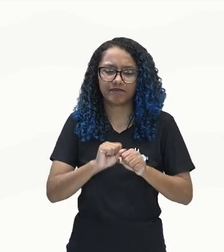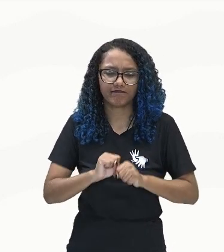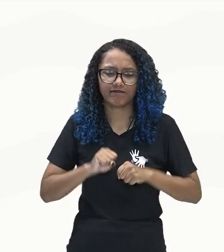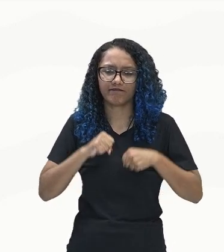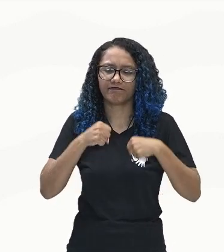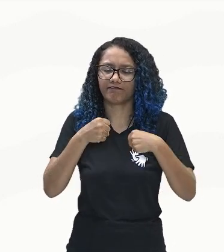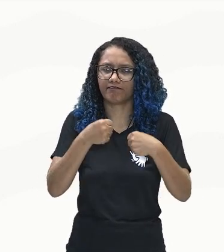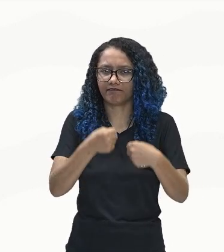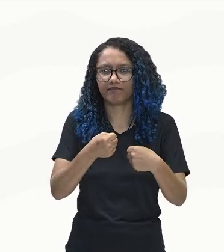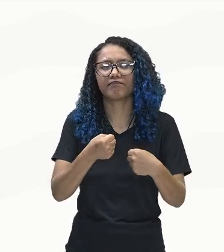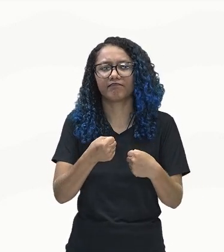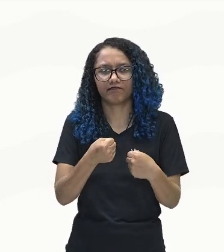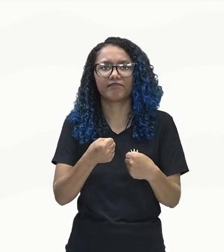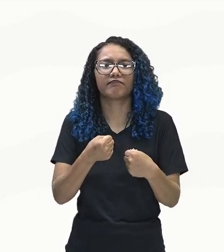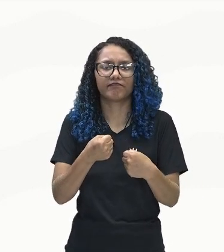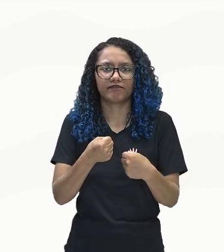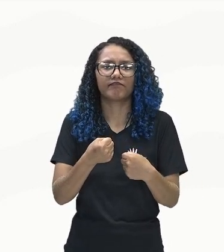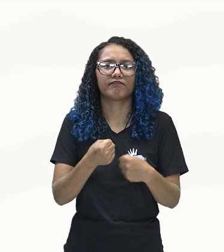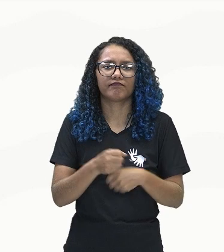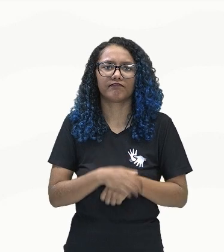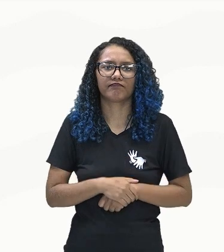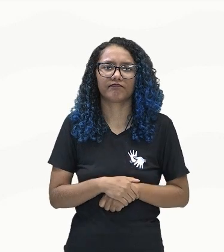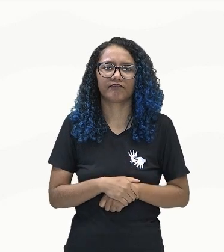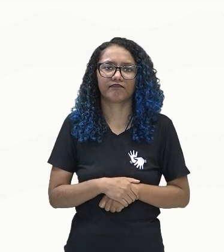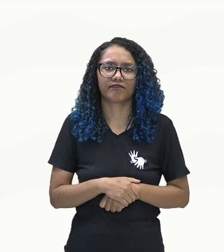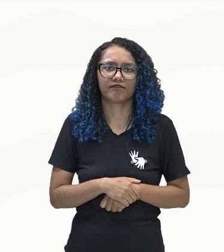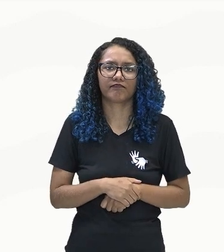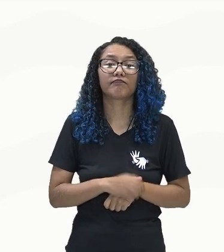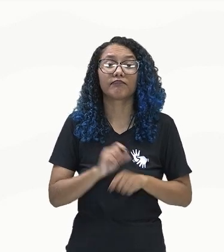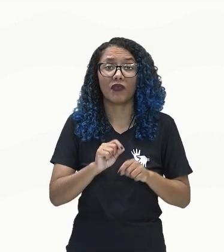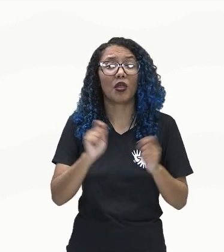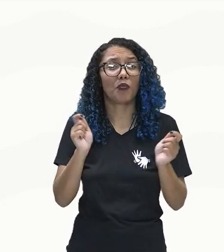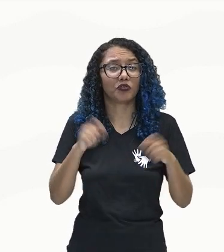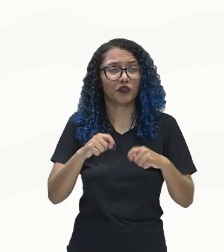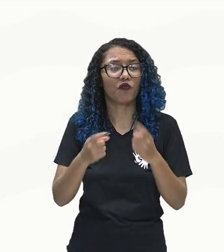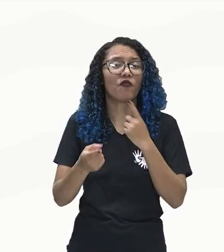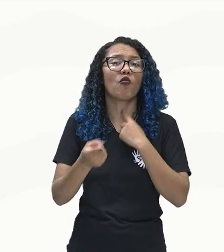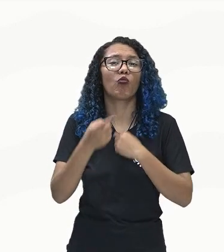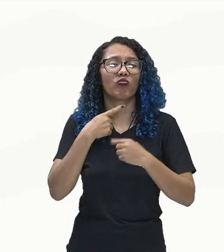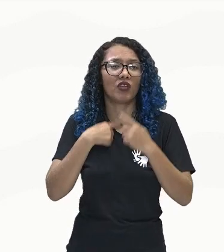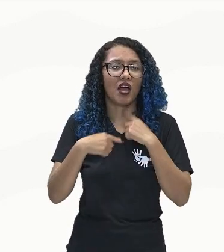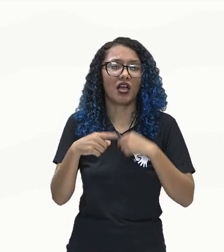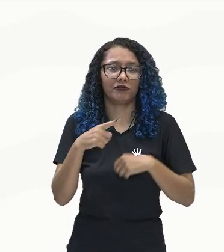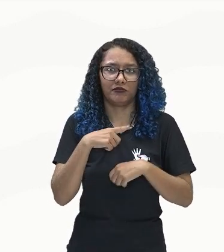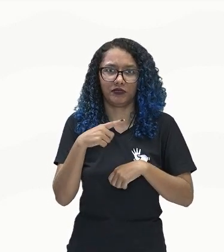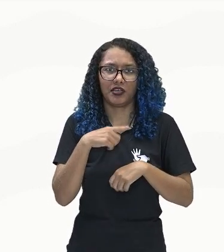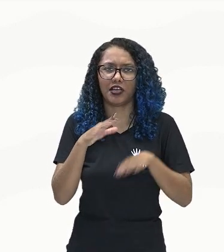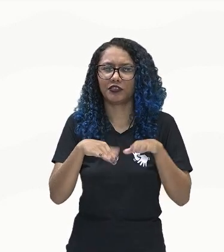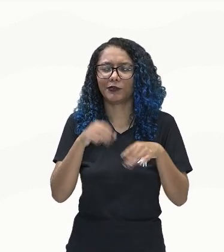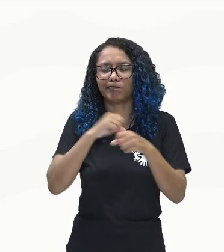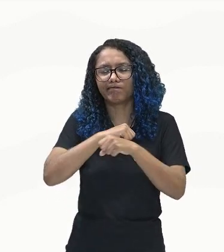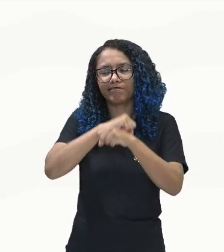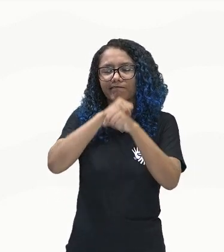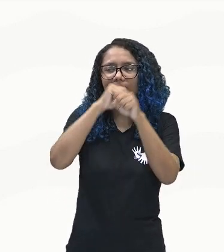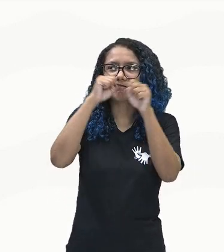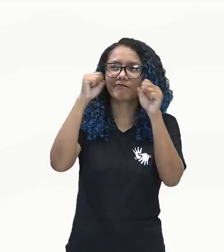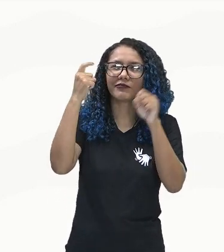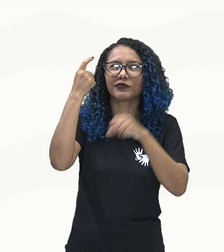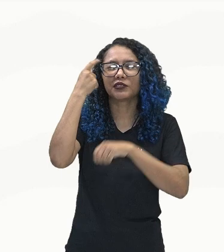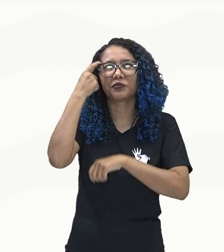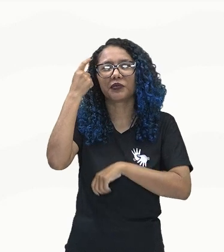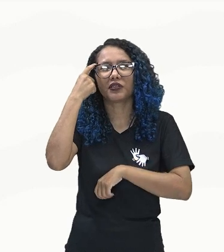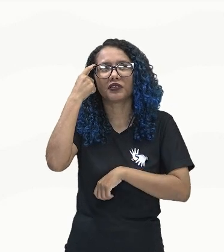propósito, é que a energia, né, vai sendo gerada, tá? Então, a gente acorda de manhã, né,